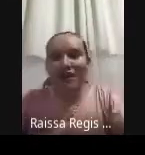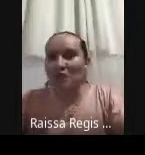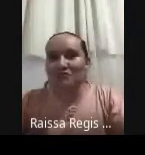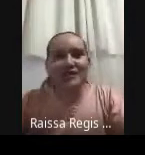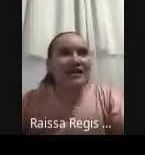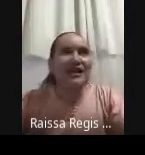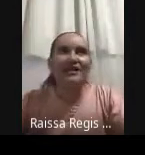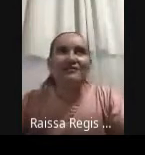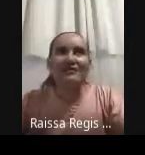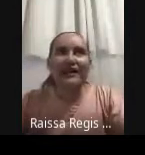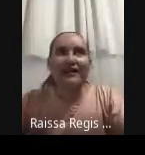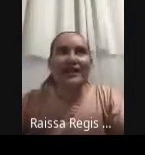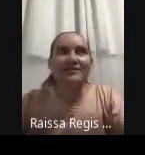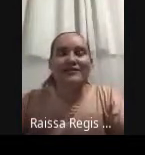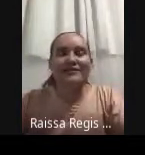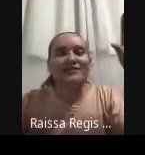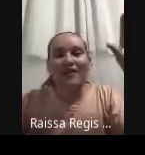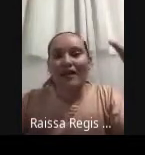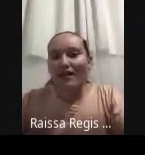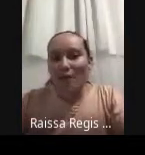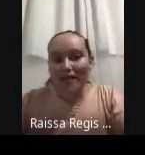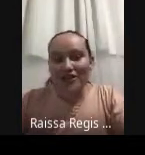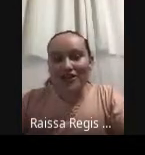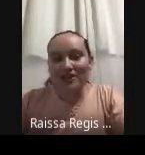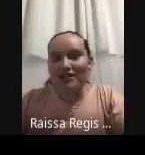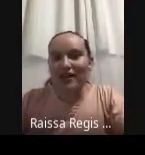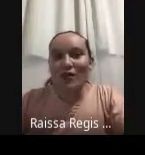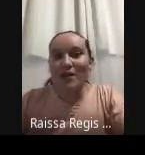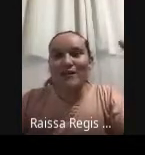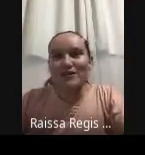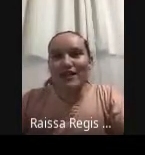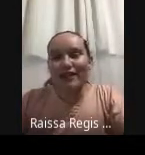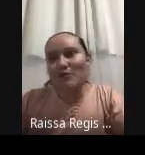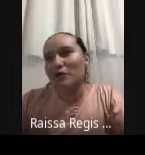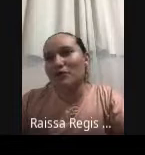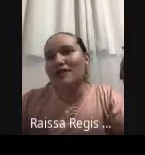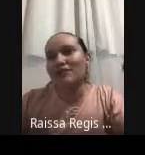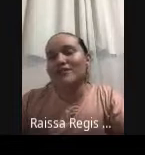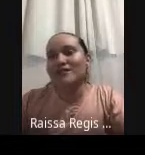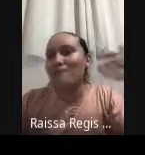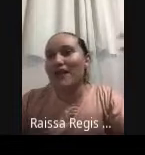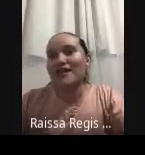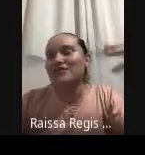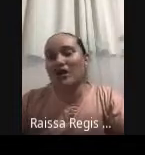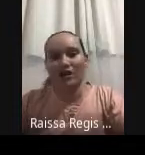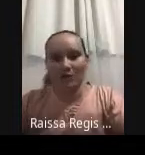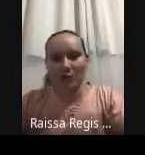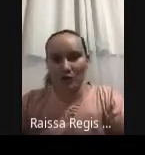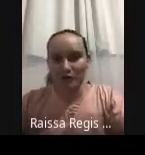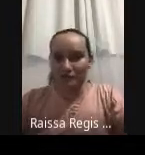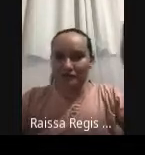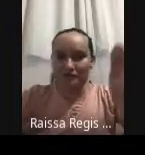tempo, se ninguém entendesse, como é que a gente, né, como é que as pessoas daquela época iam saber da história daquele